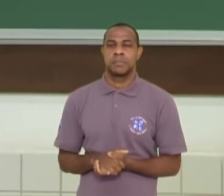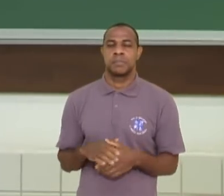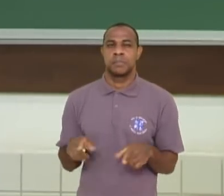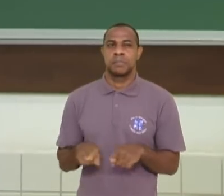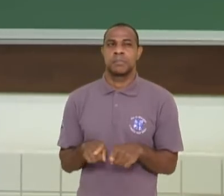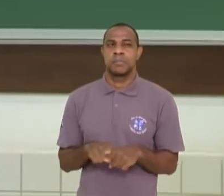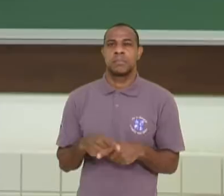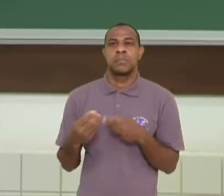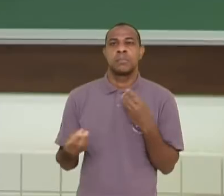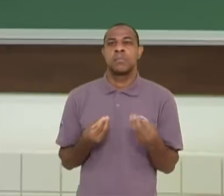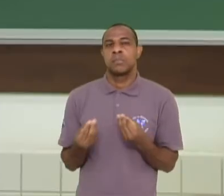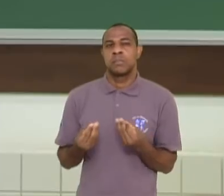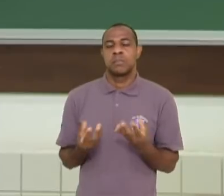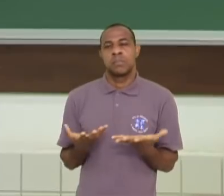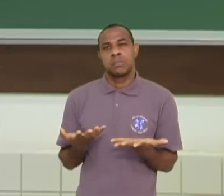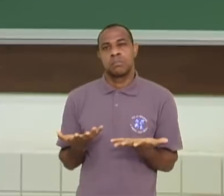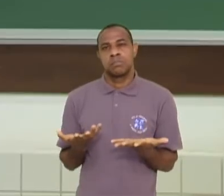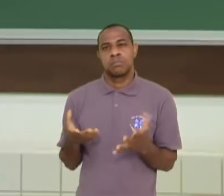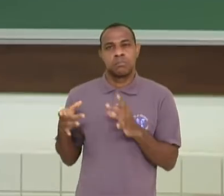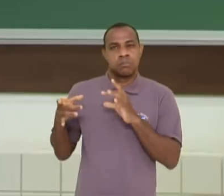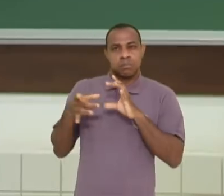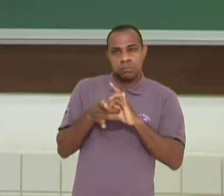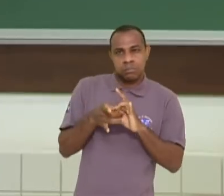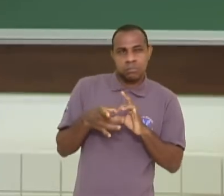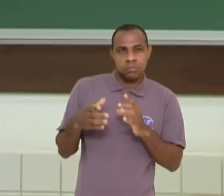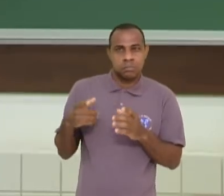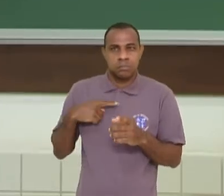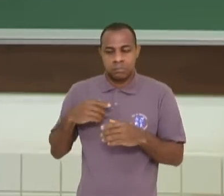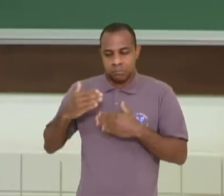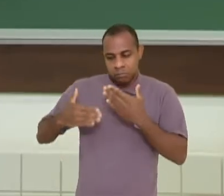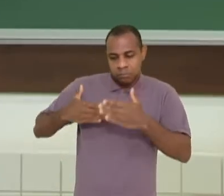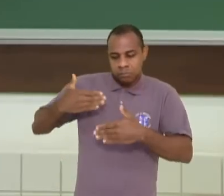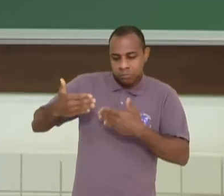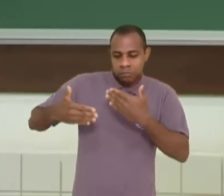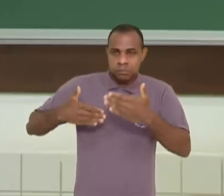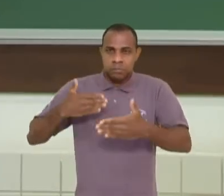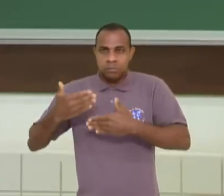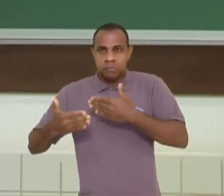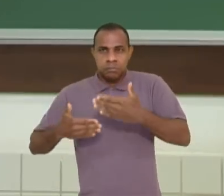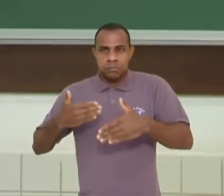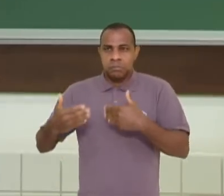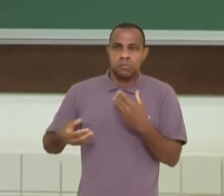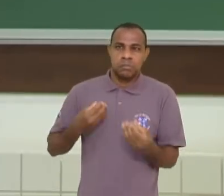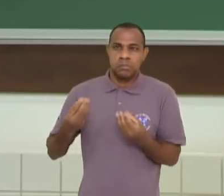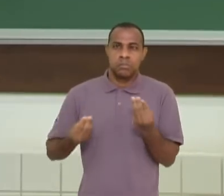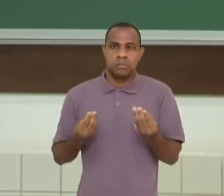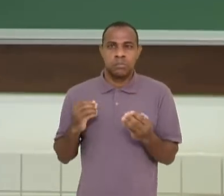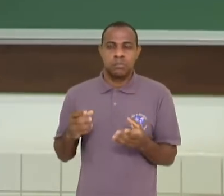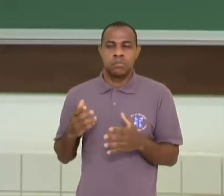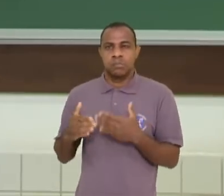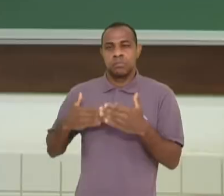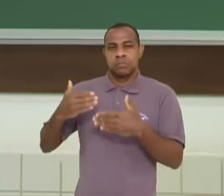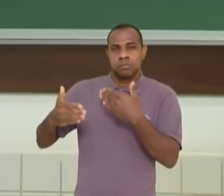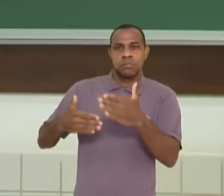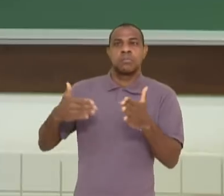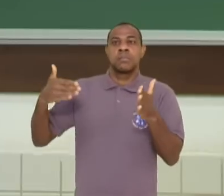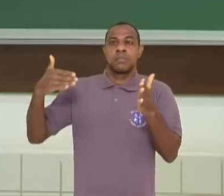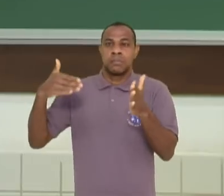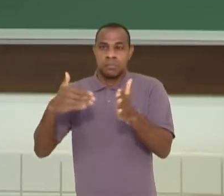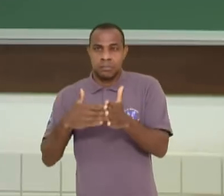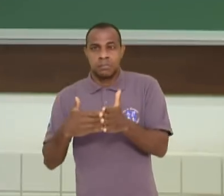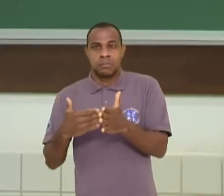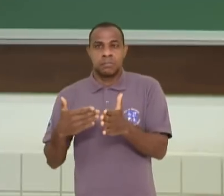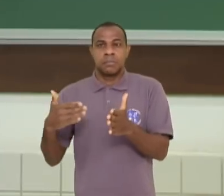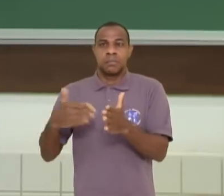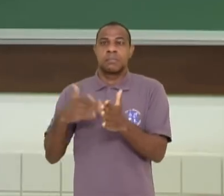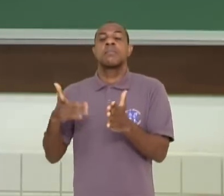aula, né? Contextualizamos historicamente e vamos avançando, progredindo com o tempo, né, até chegarmos na atividade